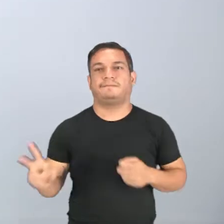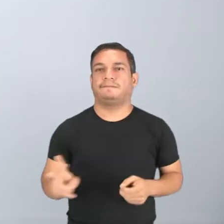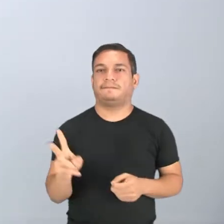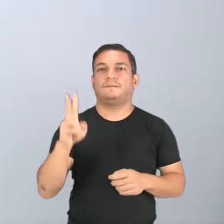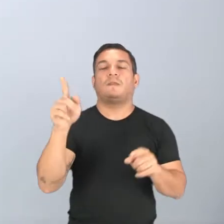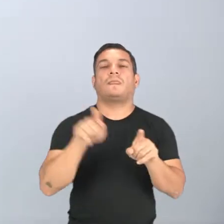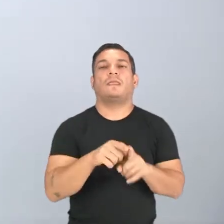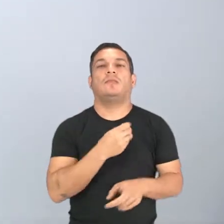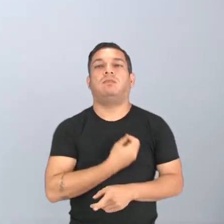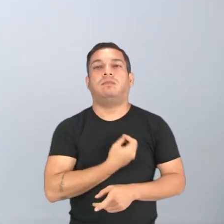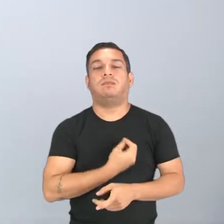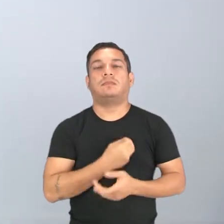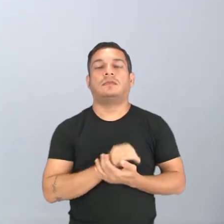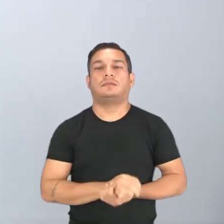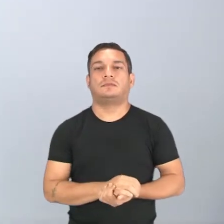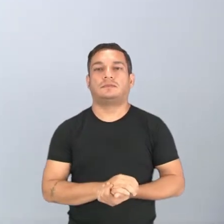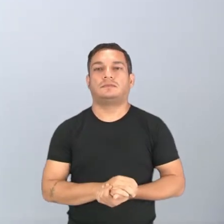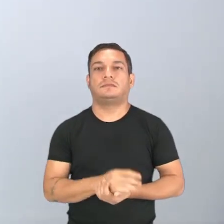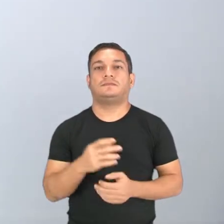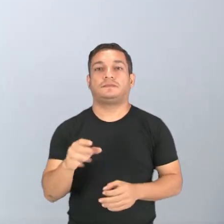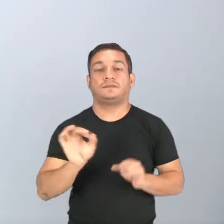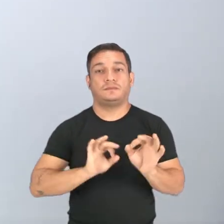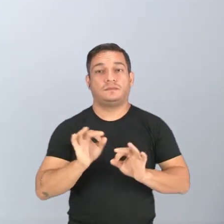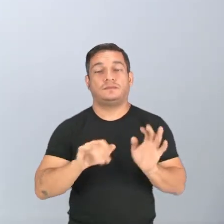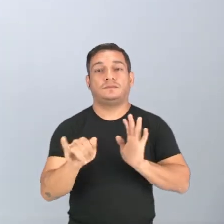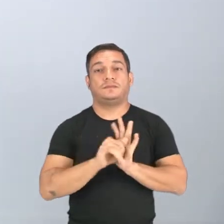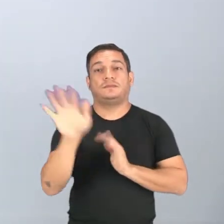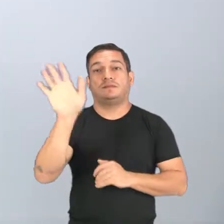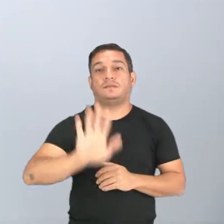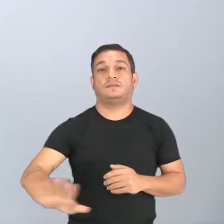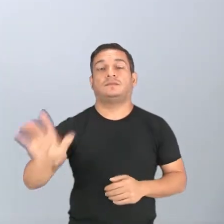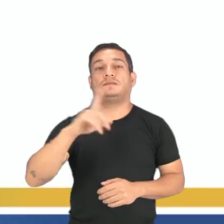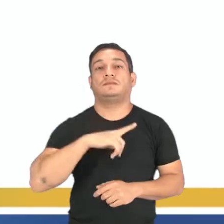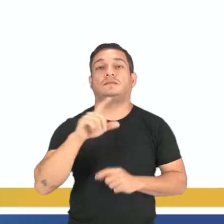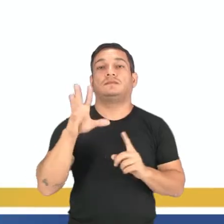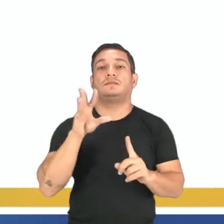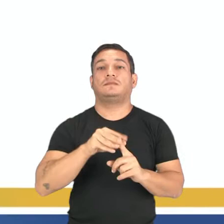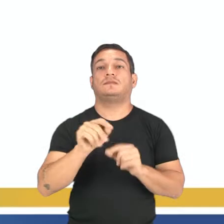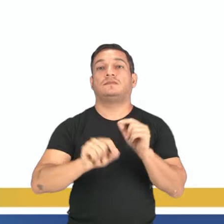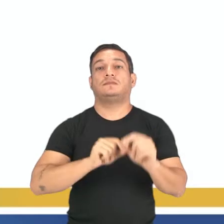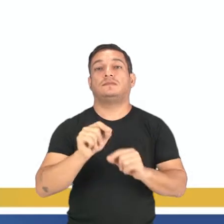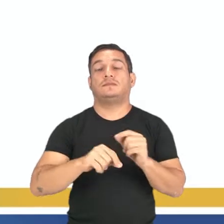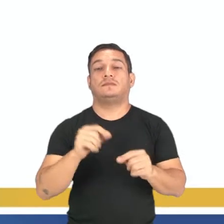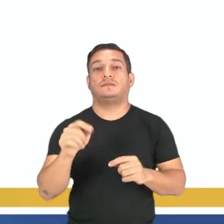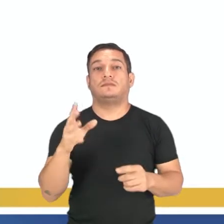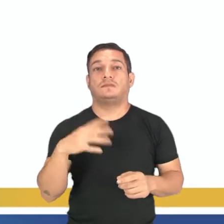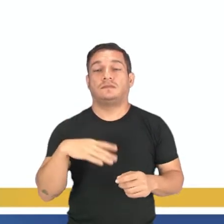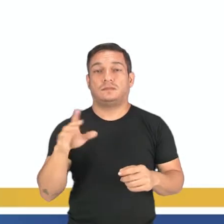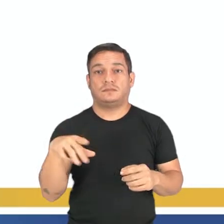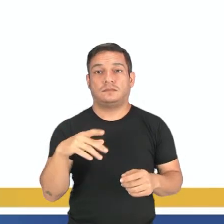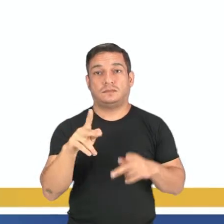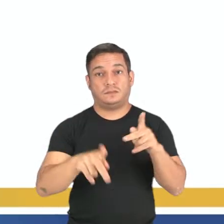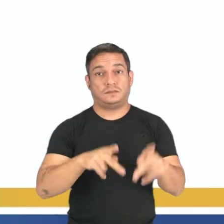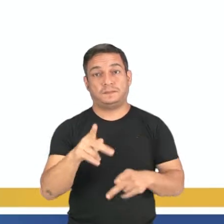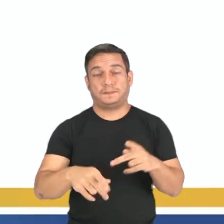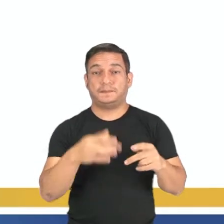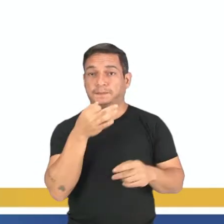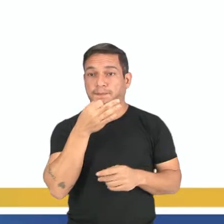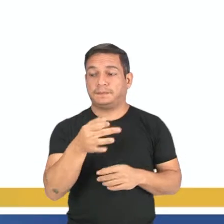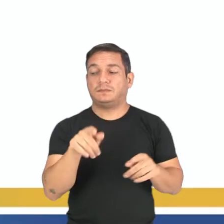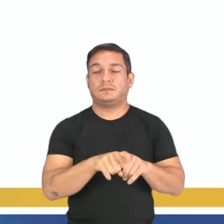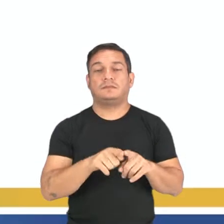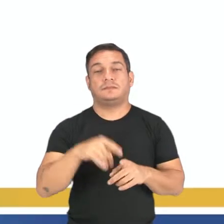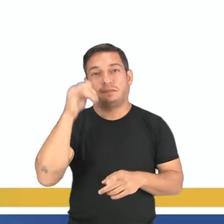valorizar, participar. Então, a construção da identidade nacional, ela tem por objetivo a coesão do povo, né, e evitar